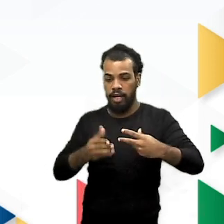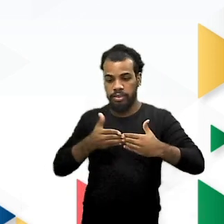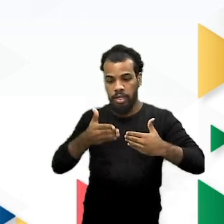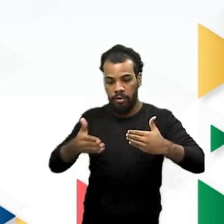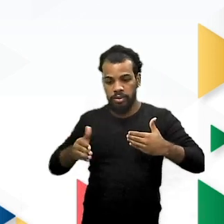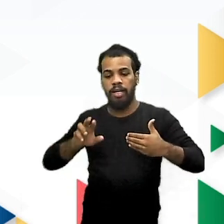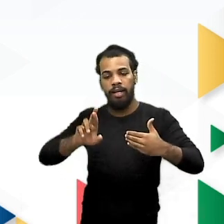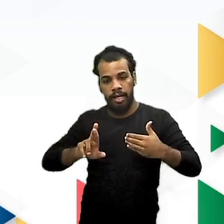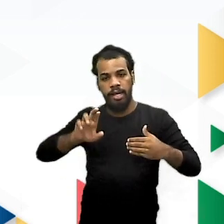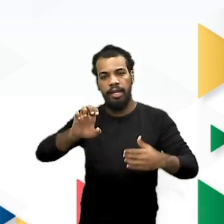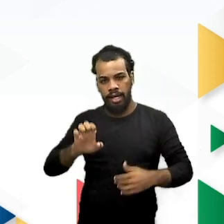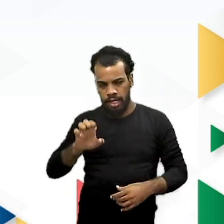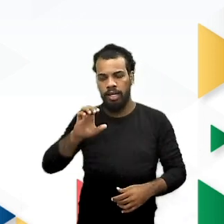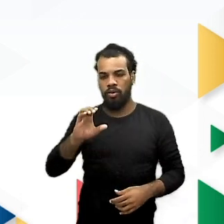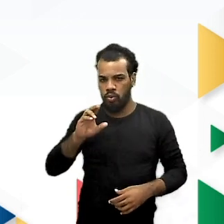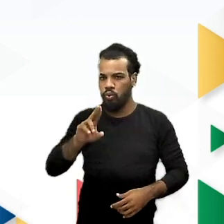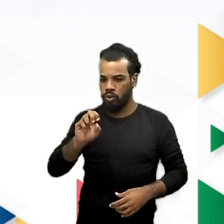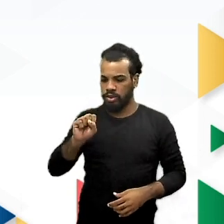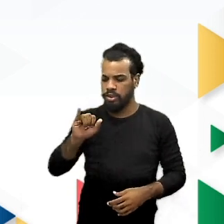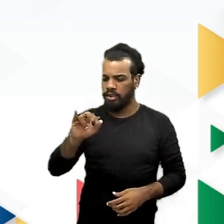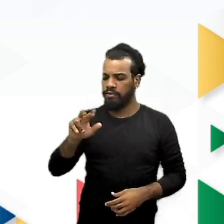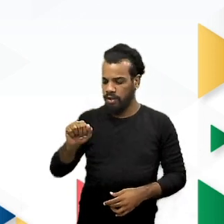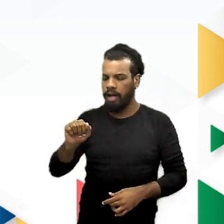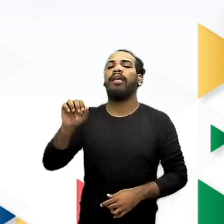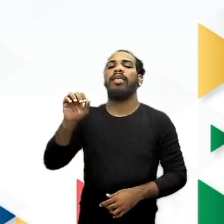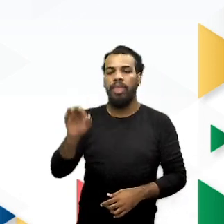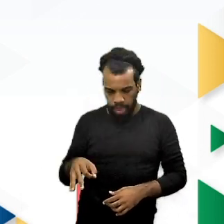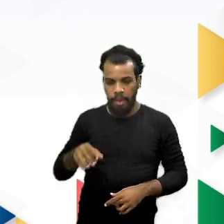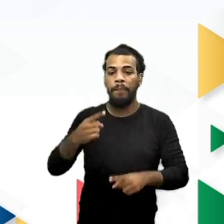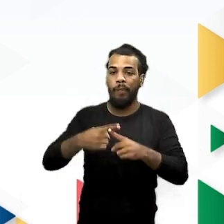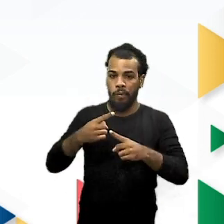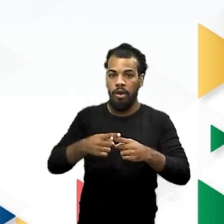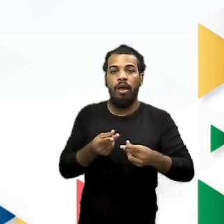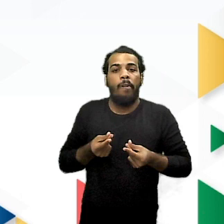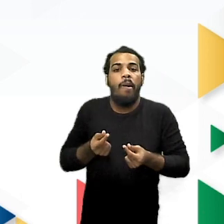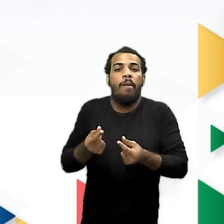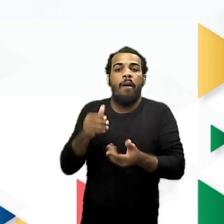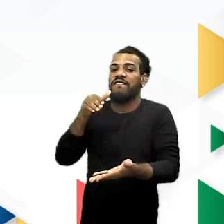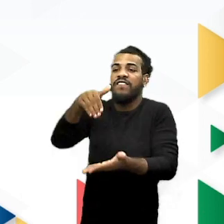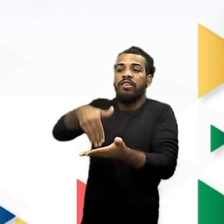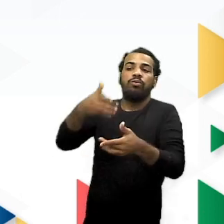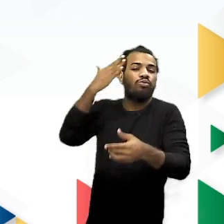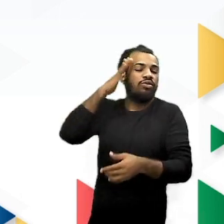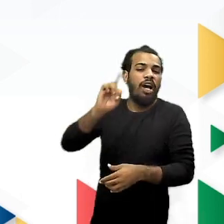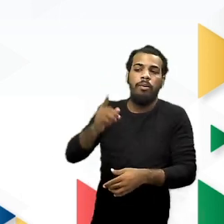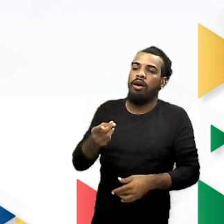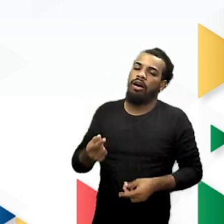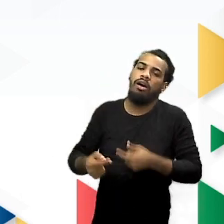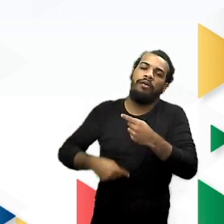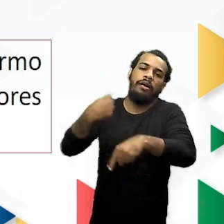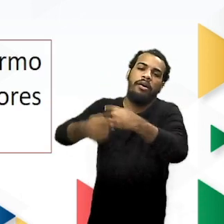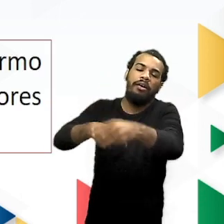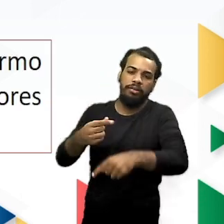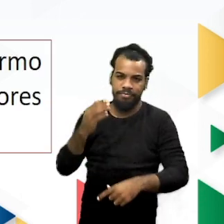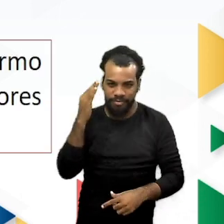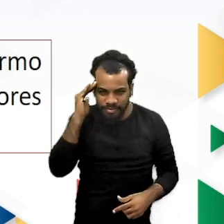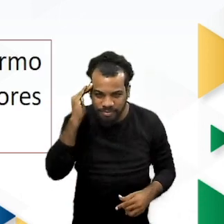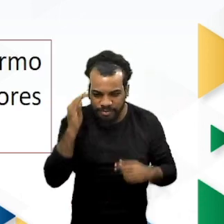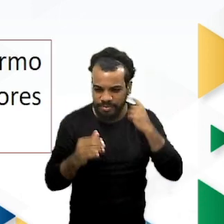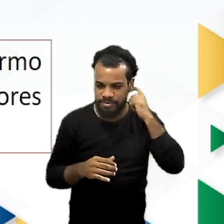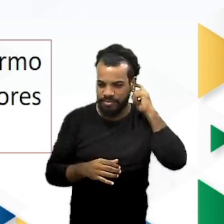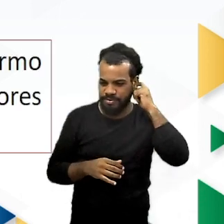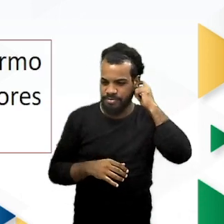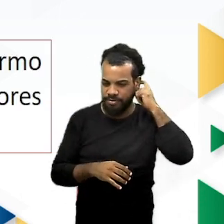tem a possibilidade de, inclusive, que eu não saber o final dela por conta das reticências. Fechou? Então vem